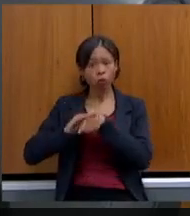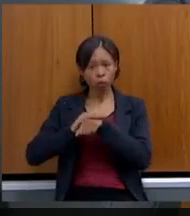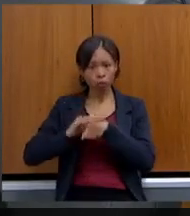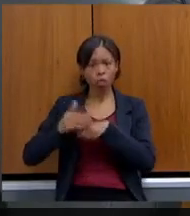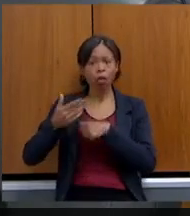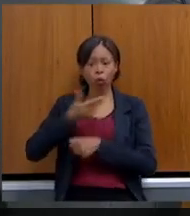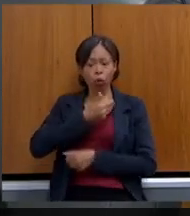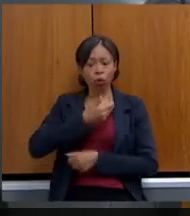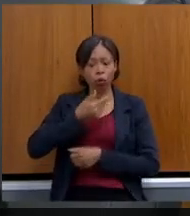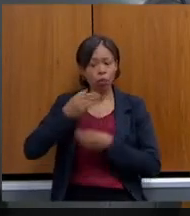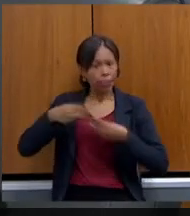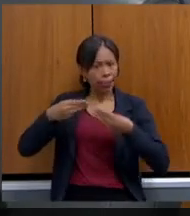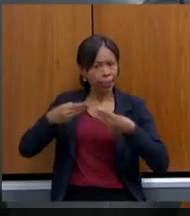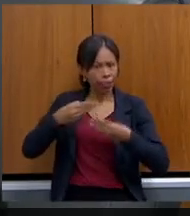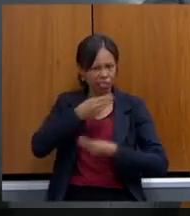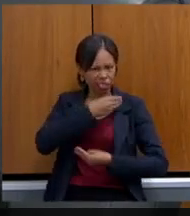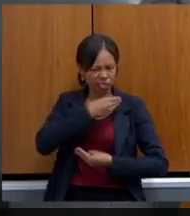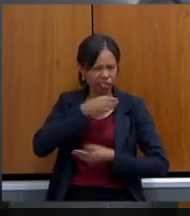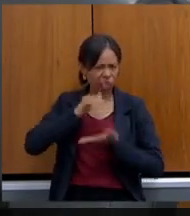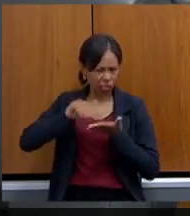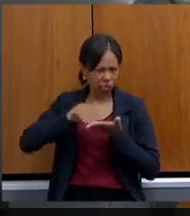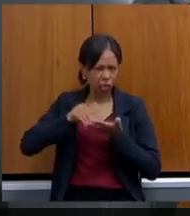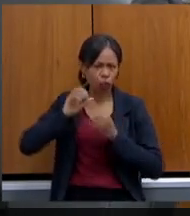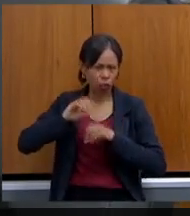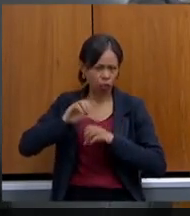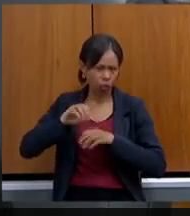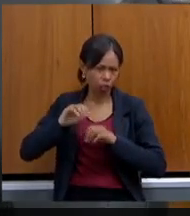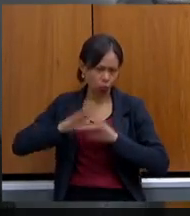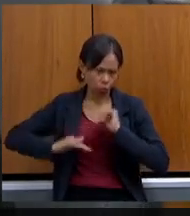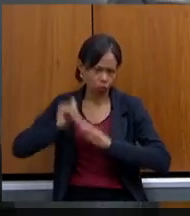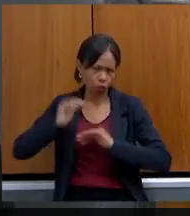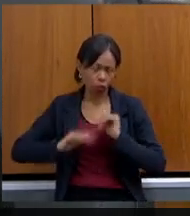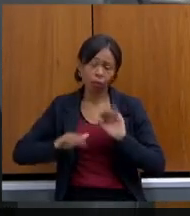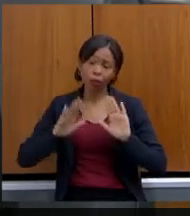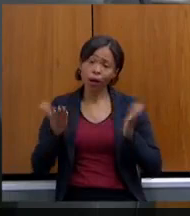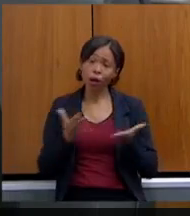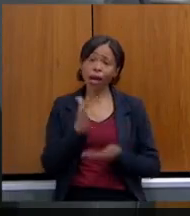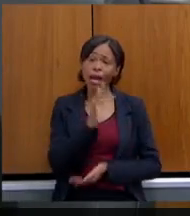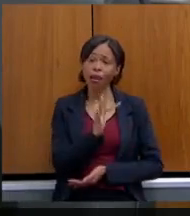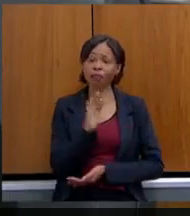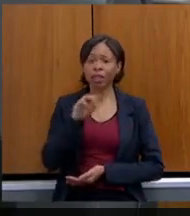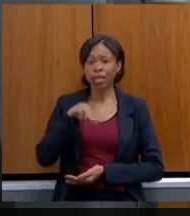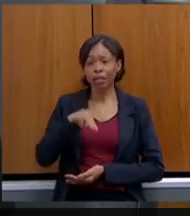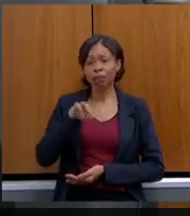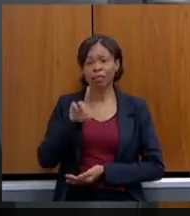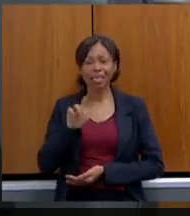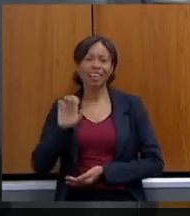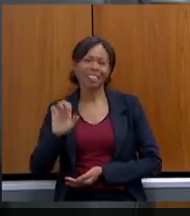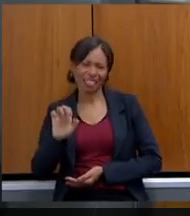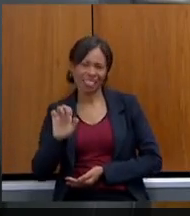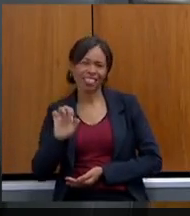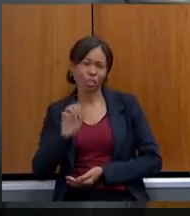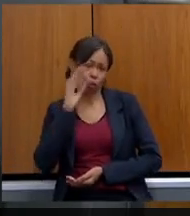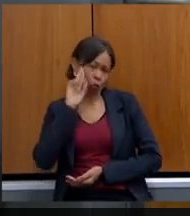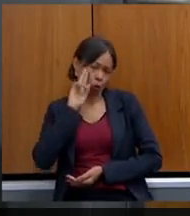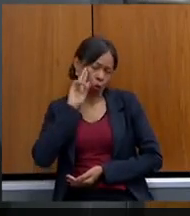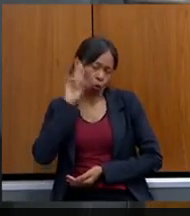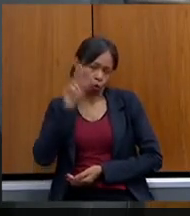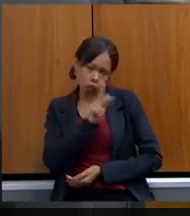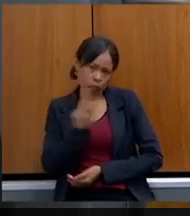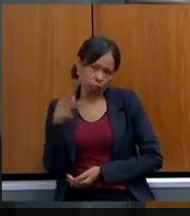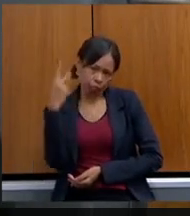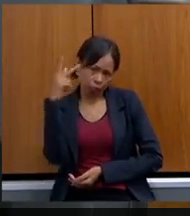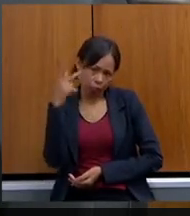educação profissional então o tema está agora junto à presidência do FNDE e eu sigo reportando Também faço questão de seguir